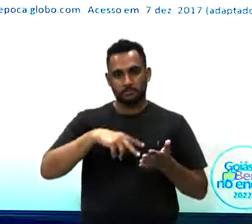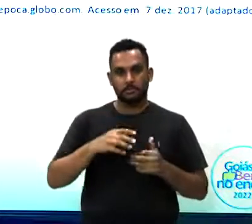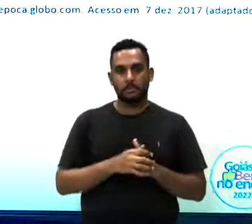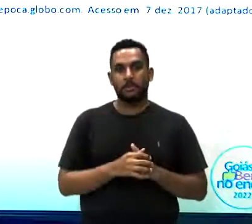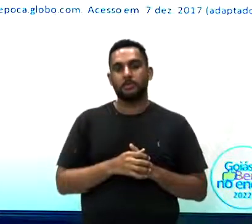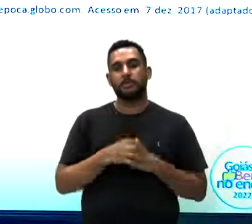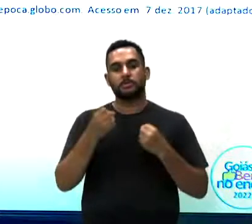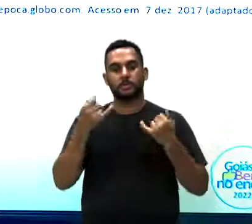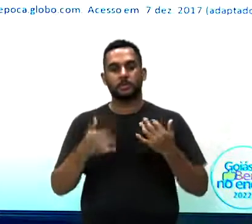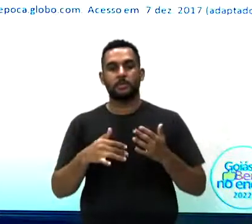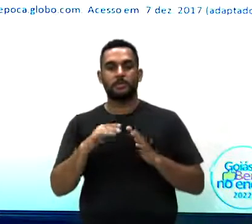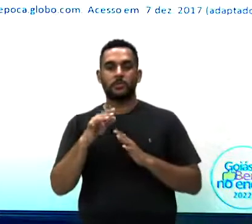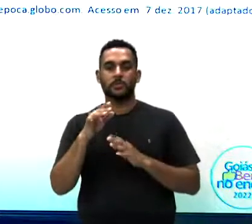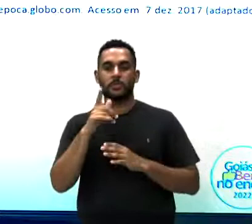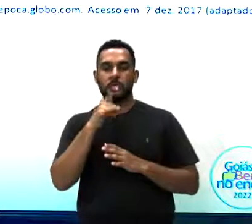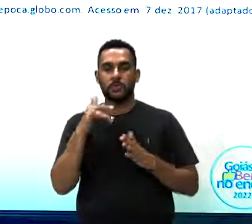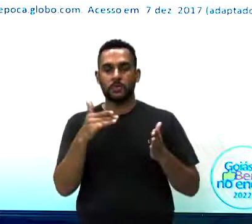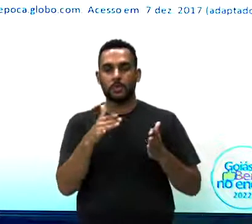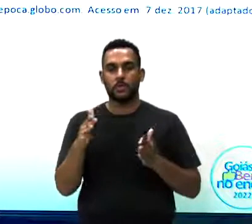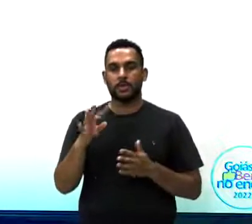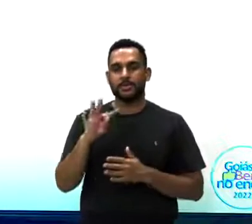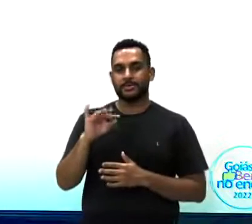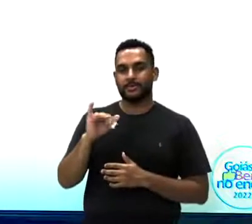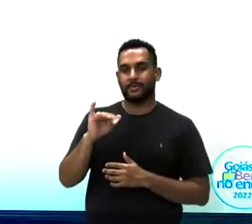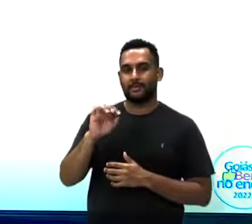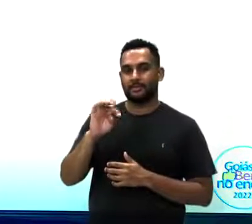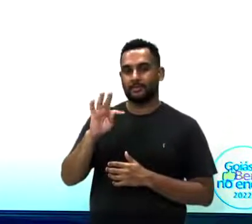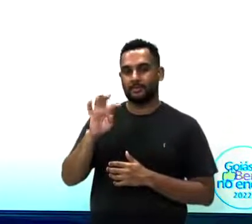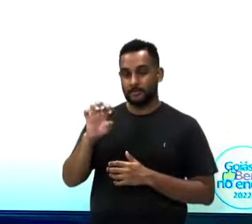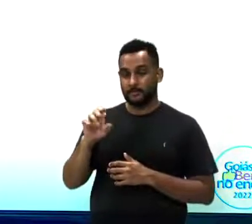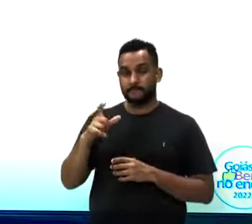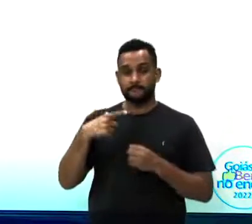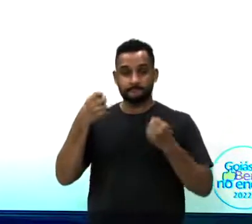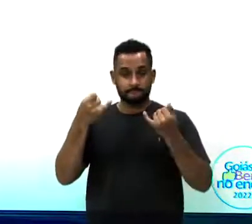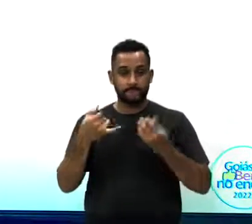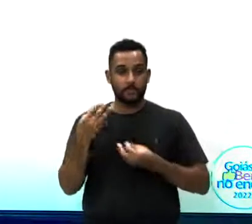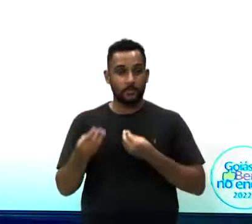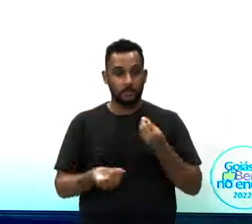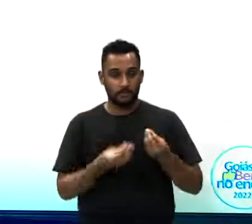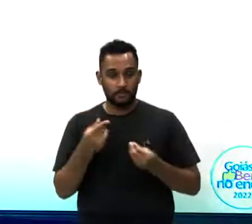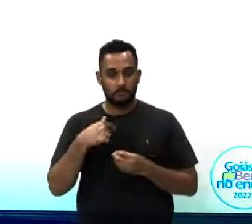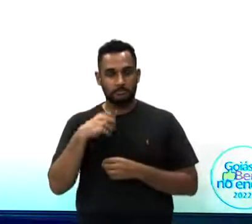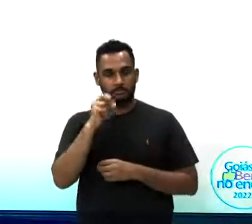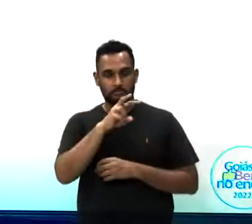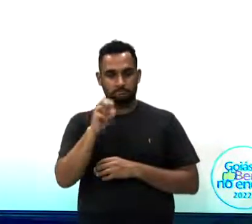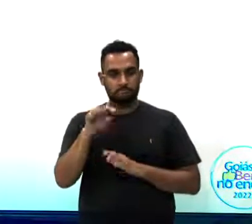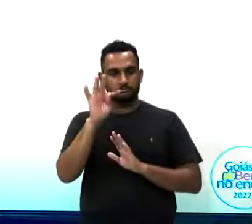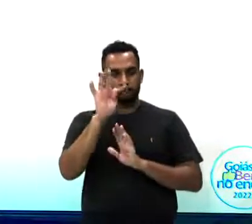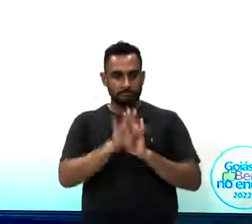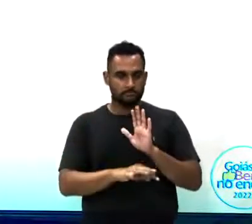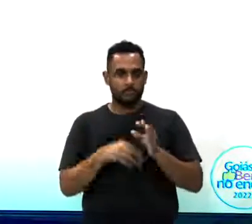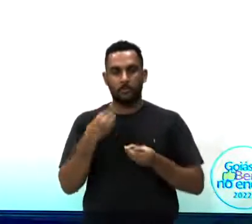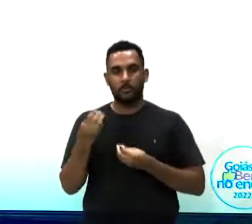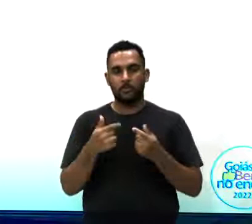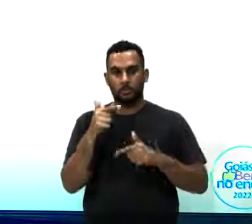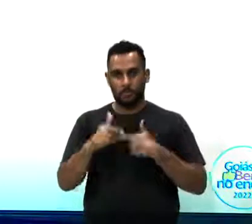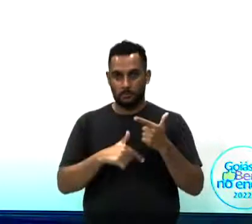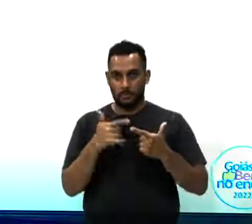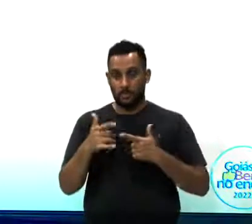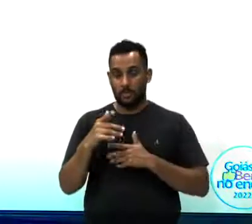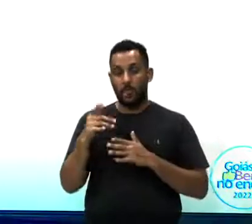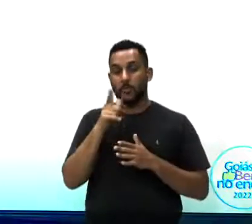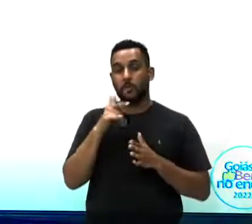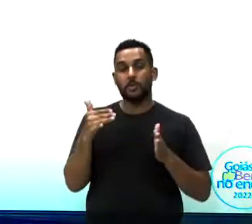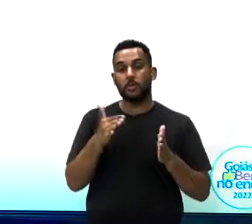rio Tietê e ele fala dessas dificuldades sobre o rio. E ele vem aqui, considerando a análise dos textos, a condição atual desse rio tem